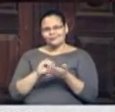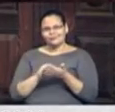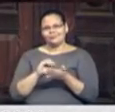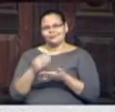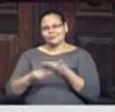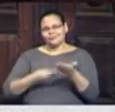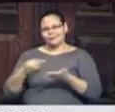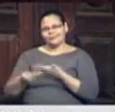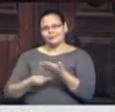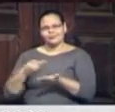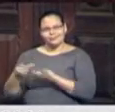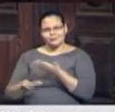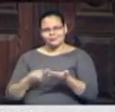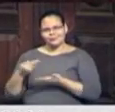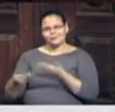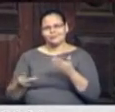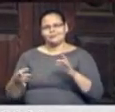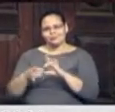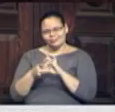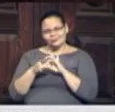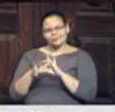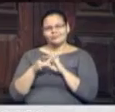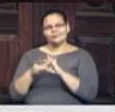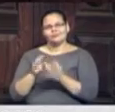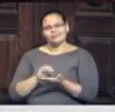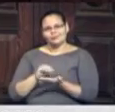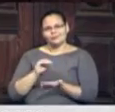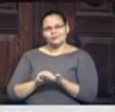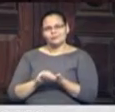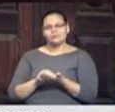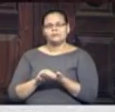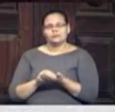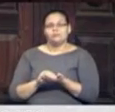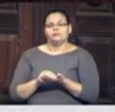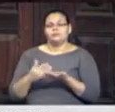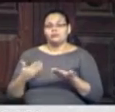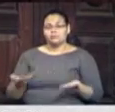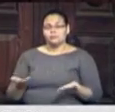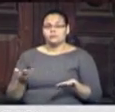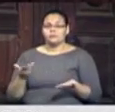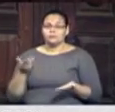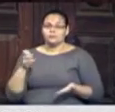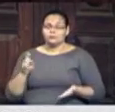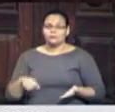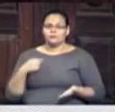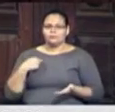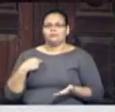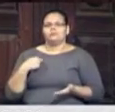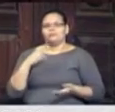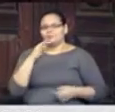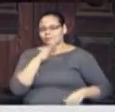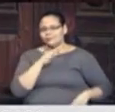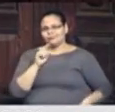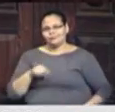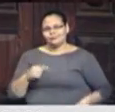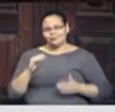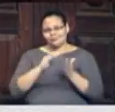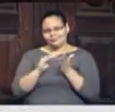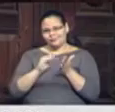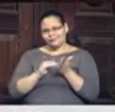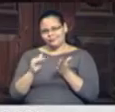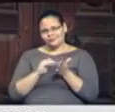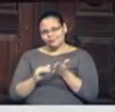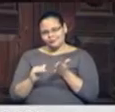outro. Então, realmente fica numa situação complicada. Quer dizer, a justificativa da Secretaria